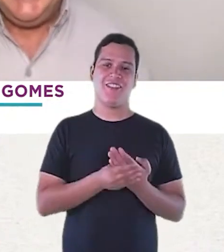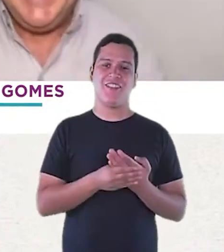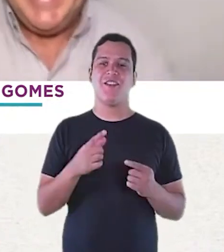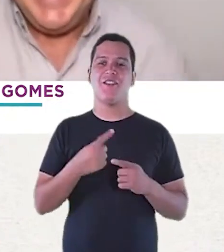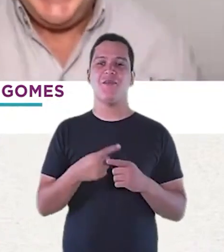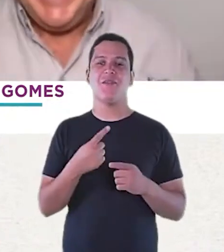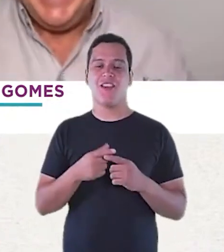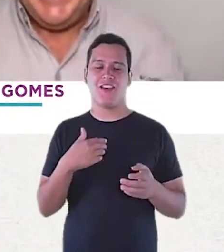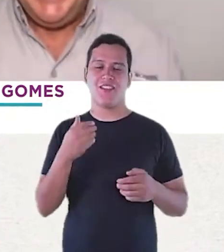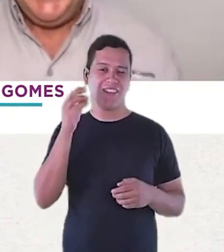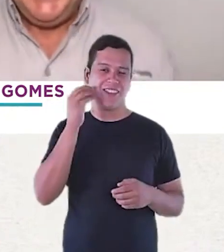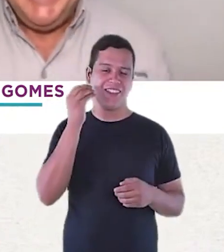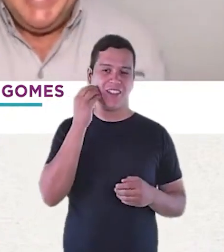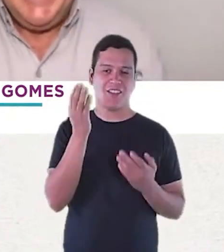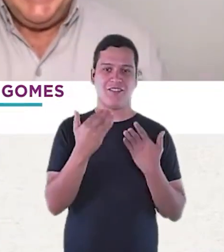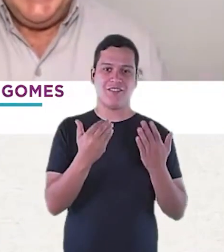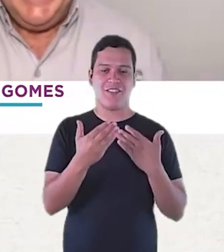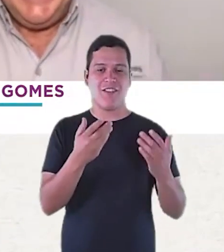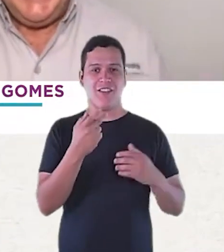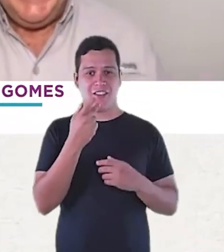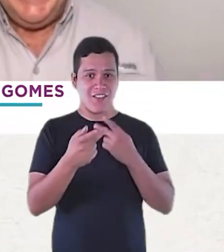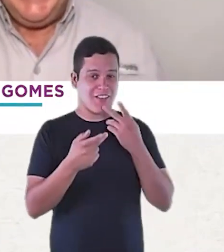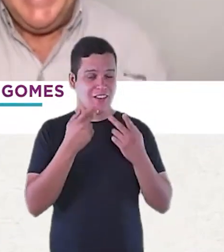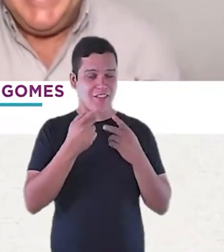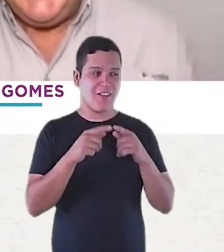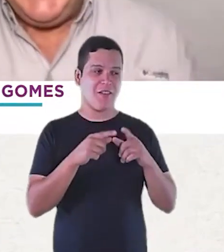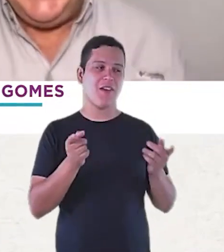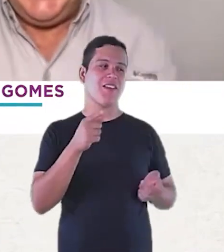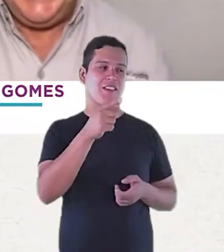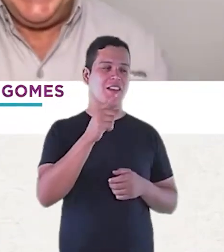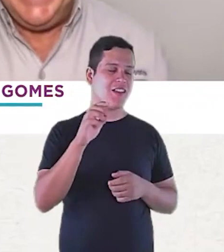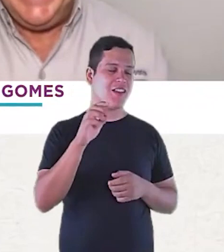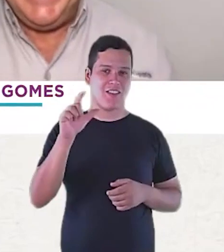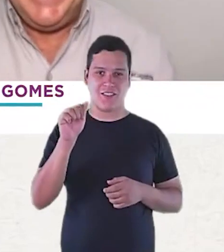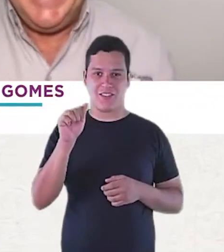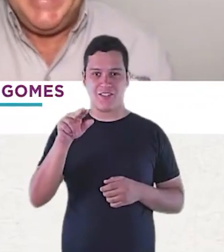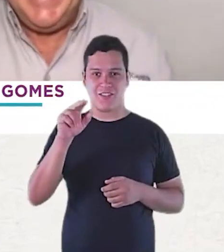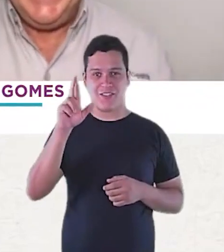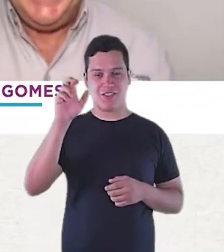falando, mas o Laurentino é muito espertinho e estava de olho